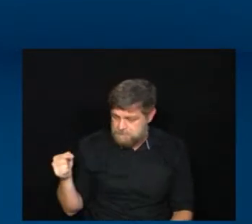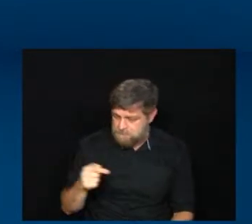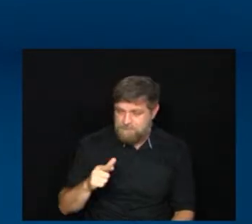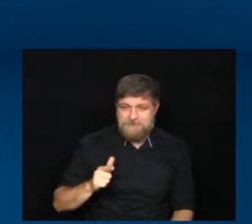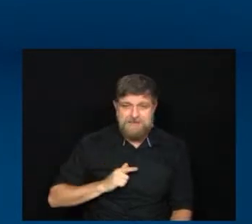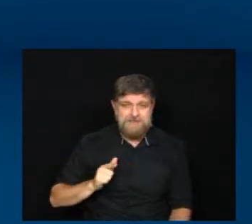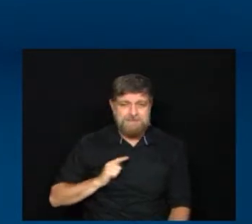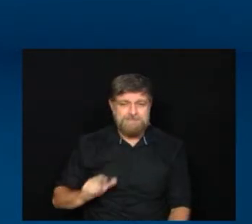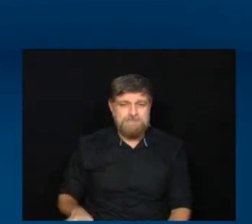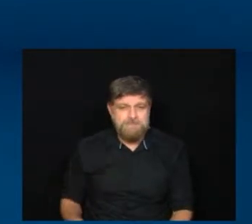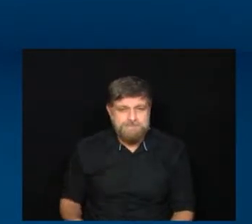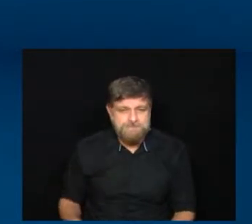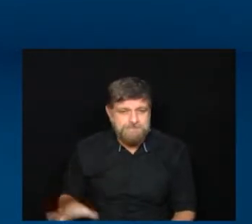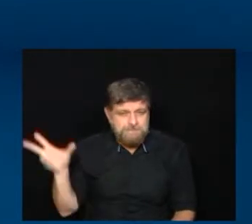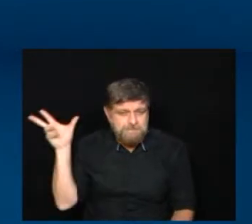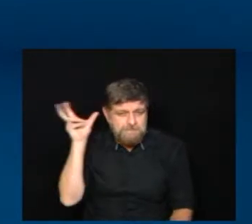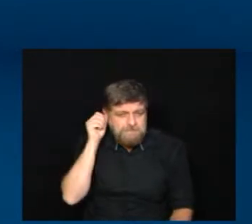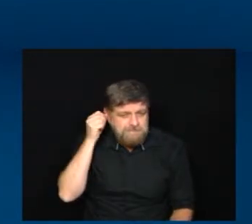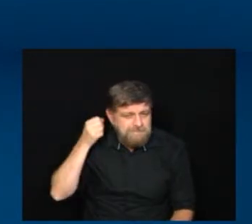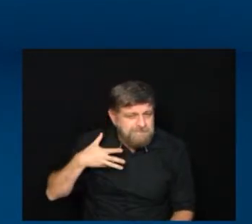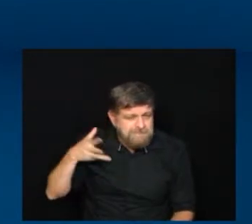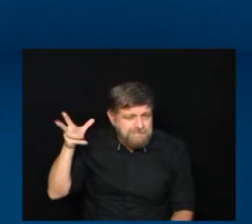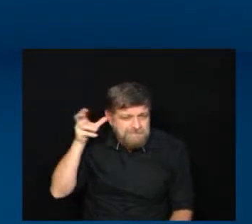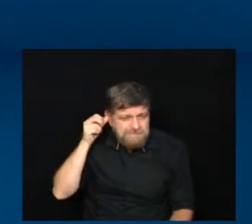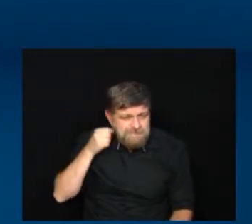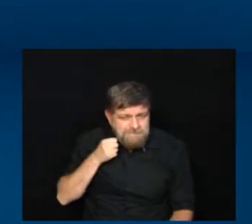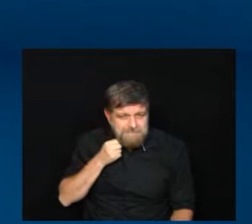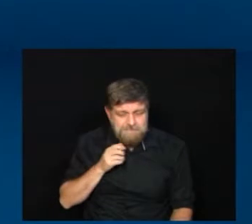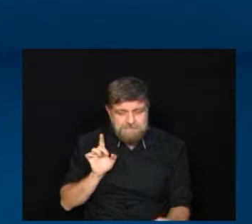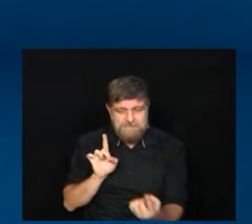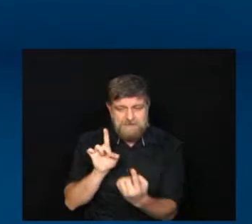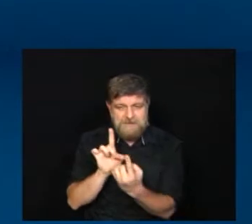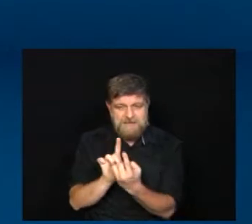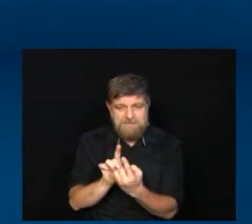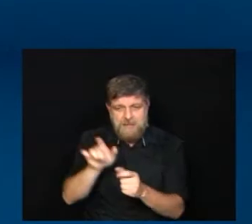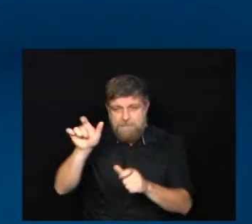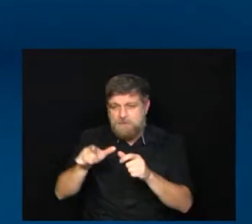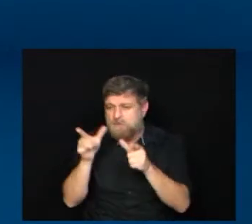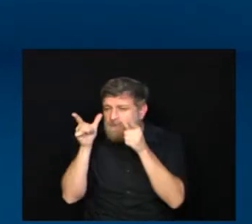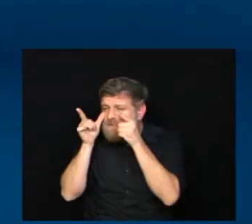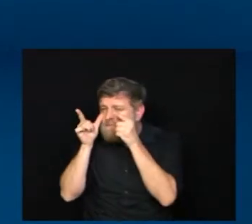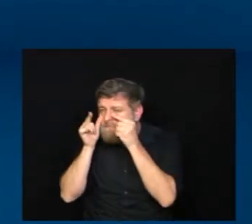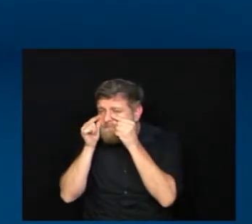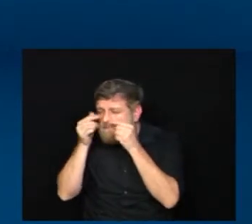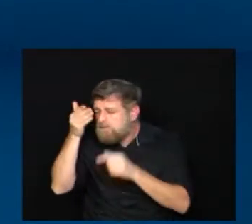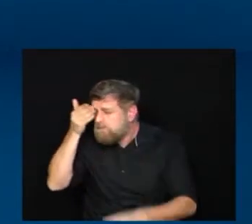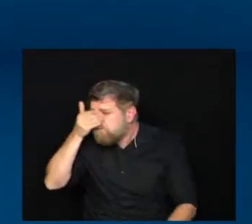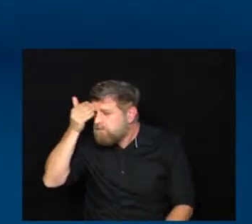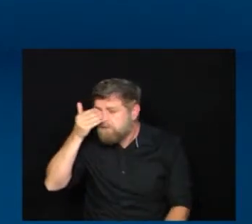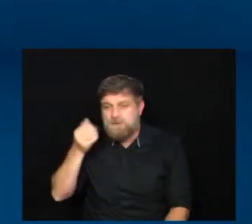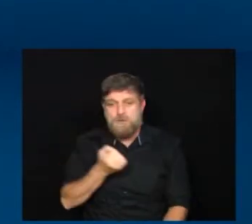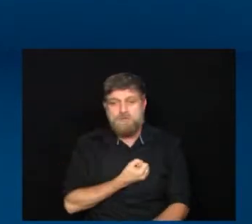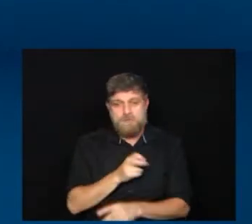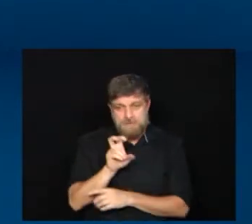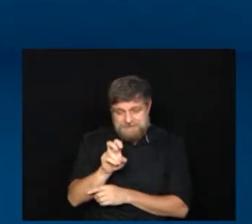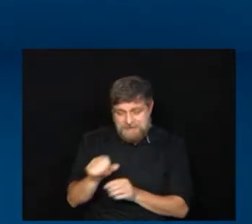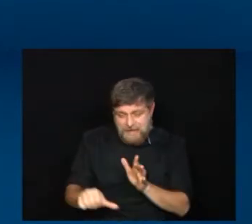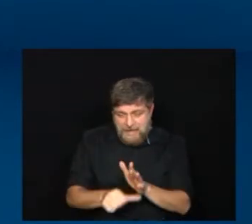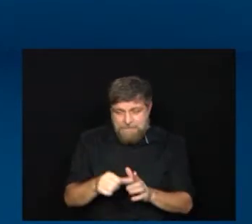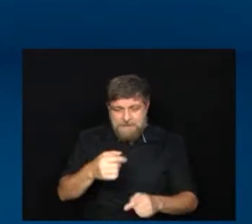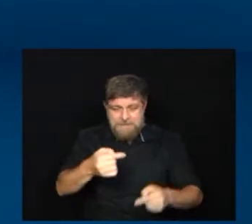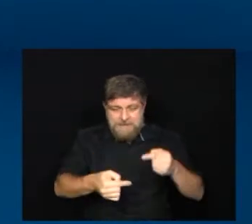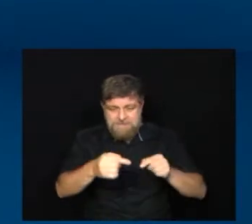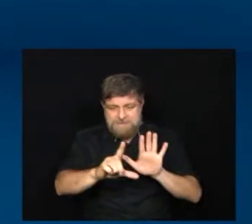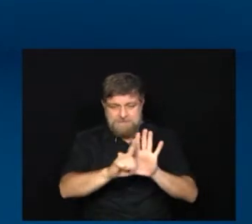a utilizarem o aviso sonoro para o atendimento de pessoas com deficiência visual. O item 5 é a primeira discussão